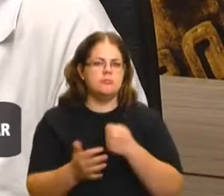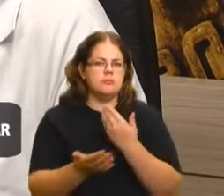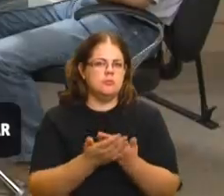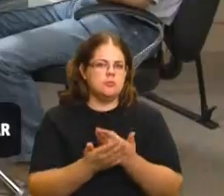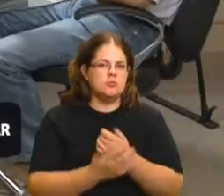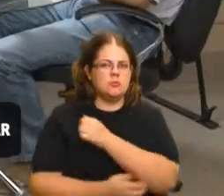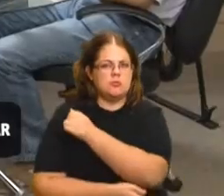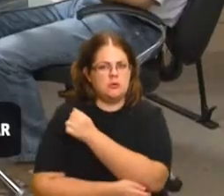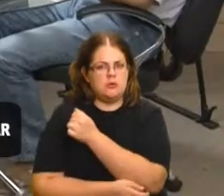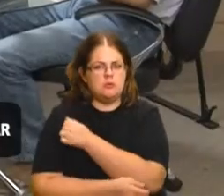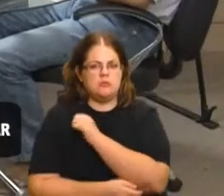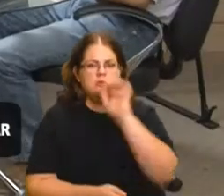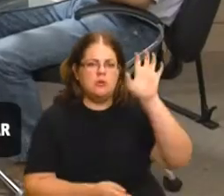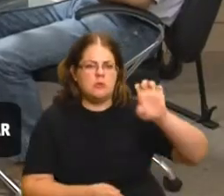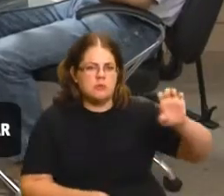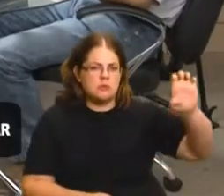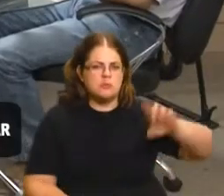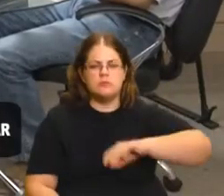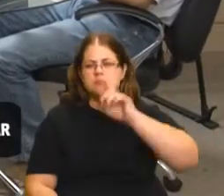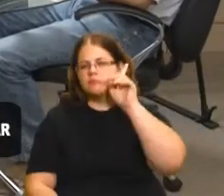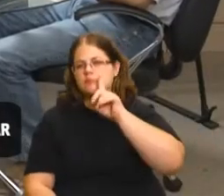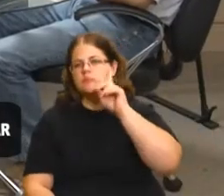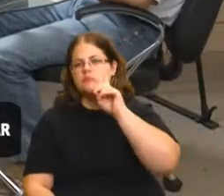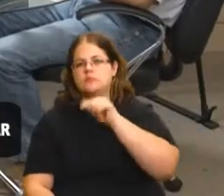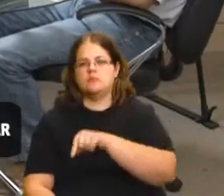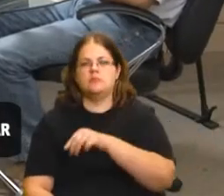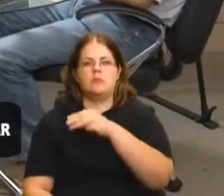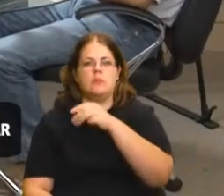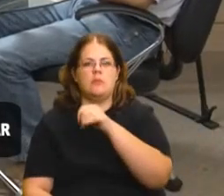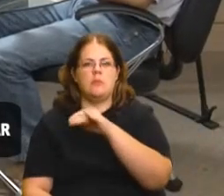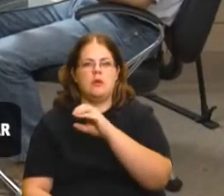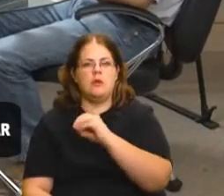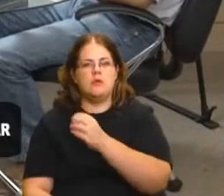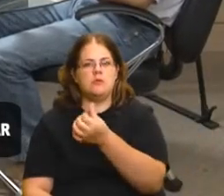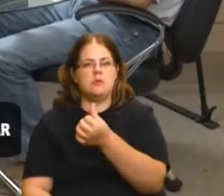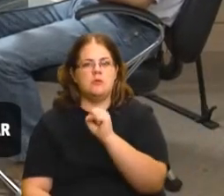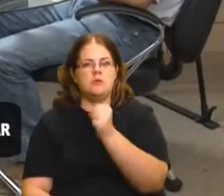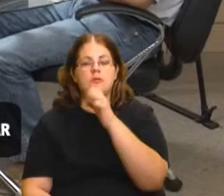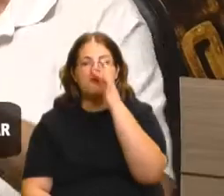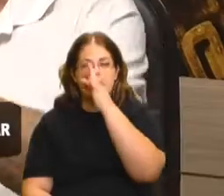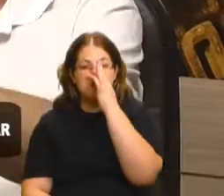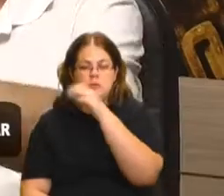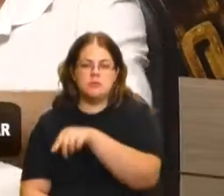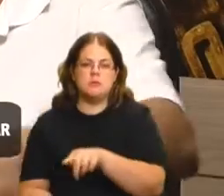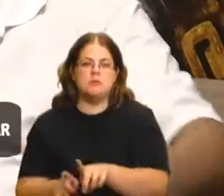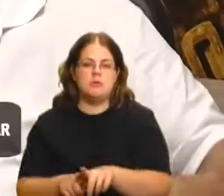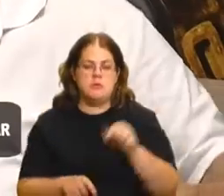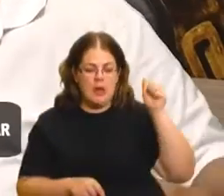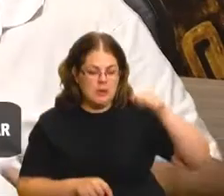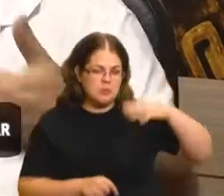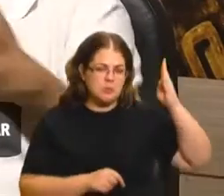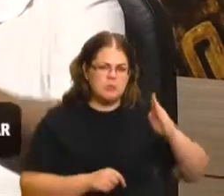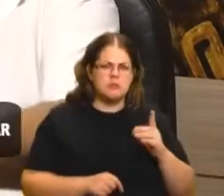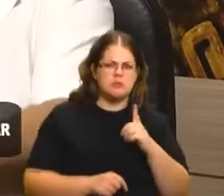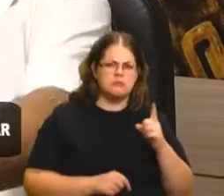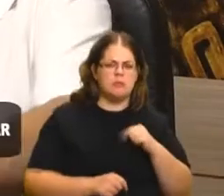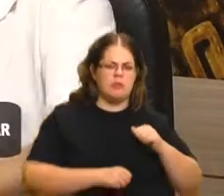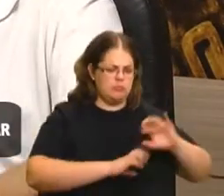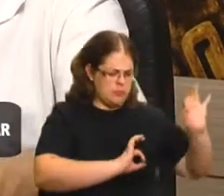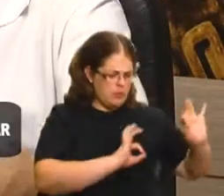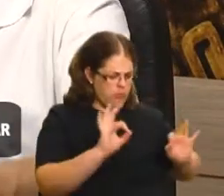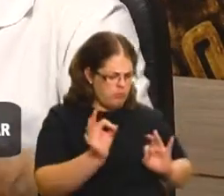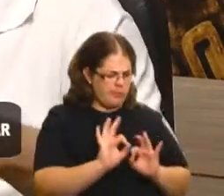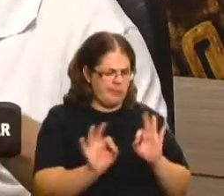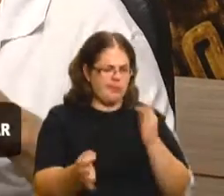Estados Unidos. Ao maio de 68, na França, muito famoso. Exato, E aqui há uma articulação estudantil muito forte que vai,